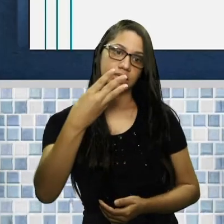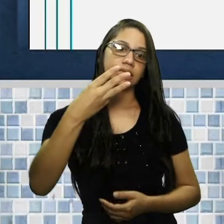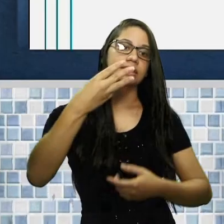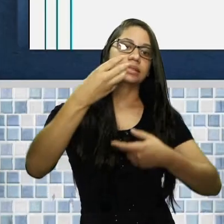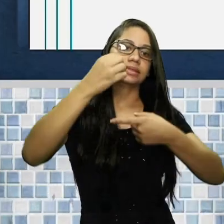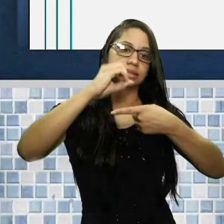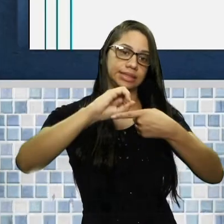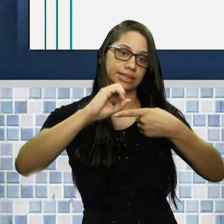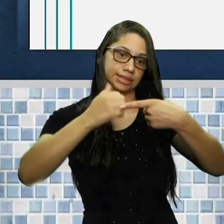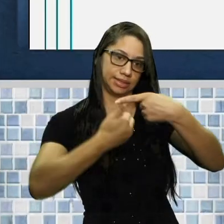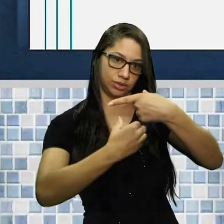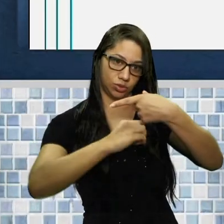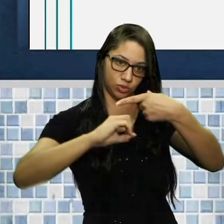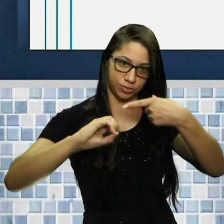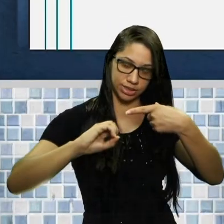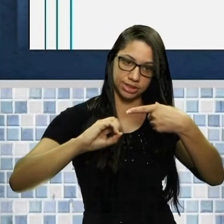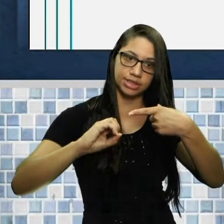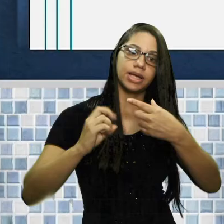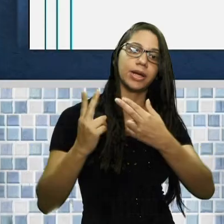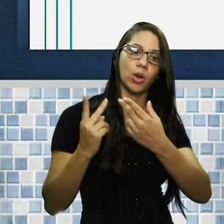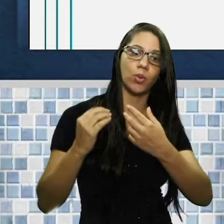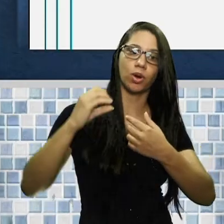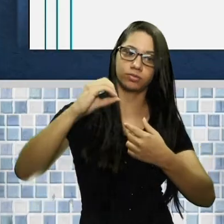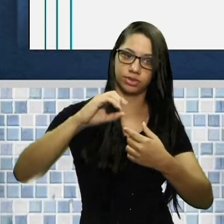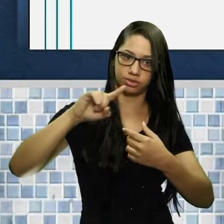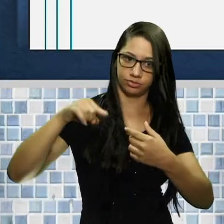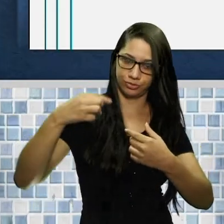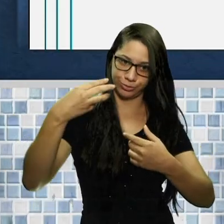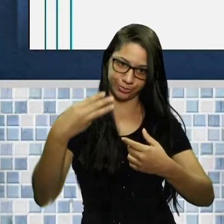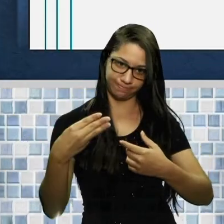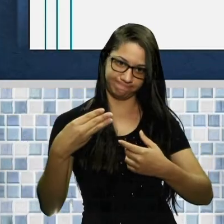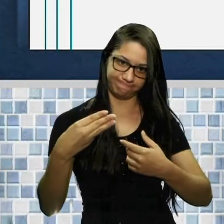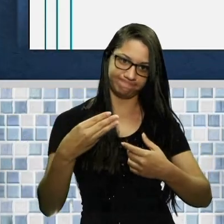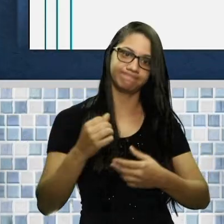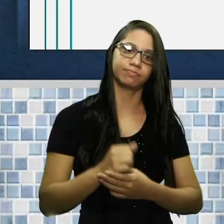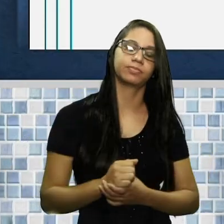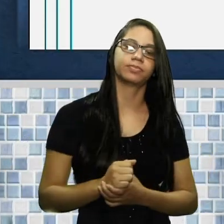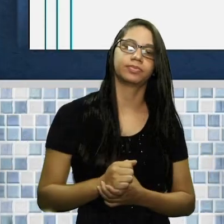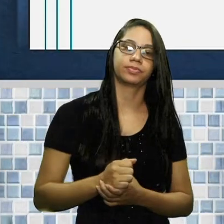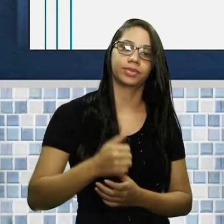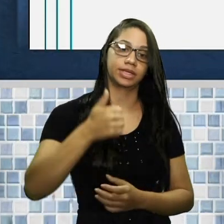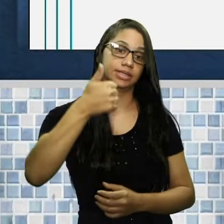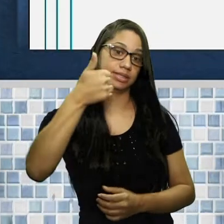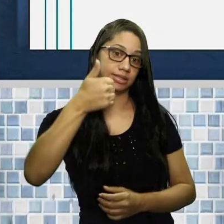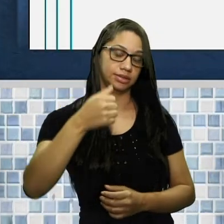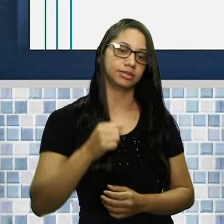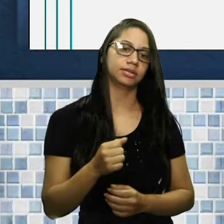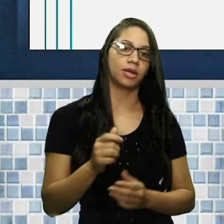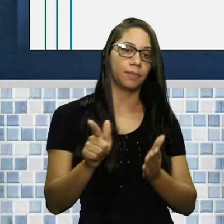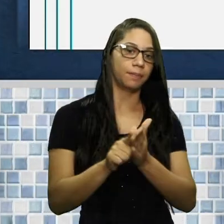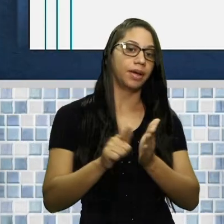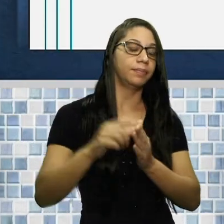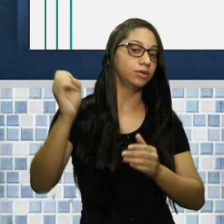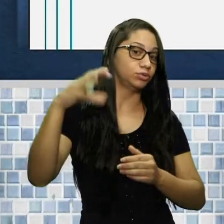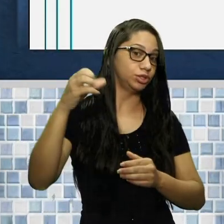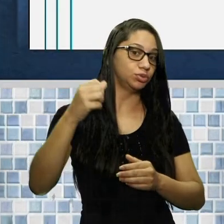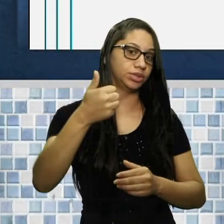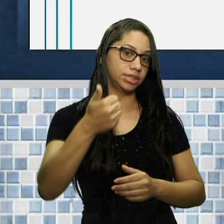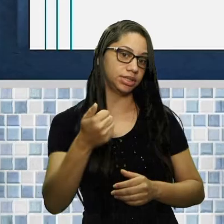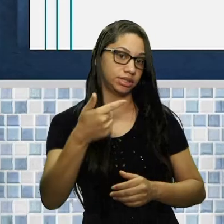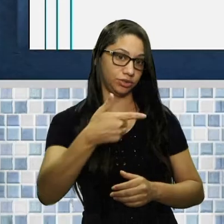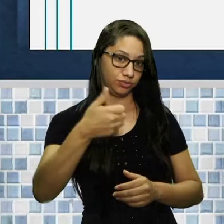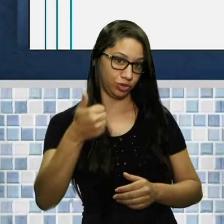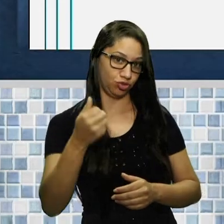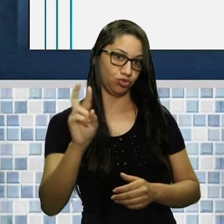fração da 30 sobre 100, que é igual a 0,3. Como a conta dele, quando a conta de energia foi de